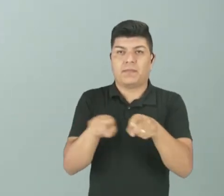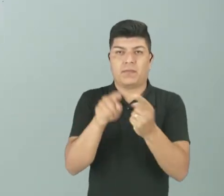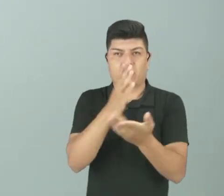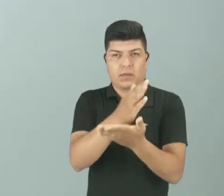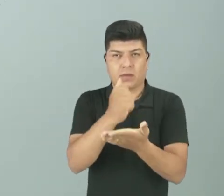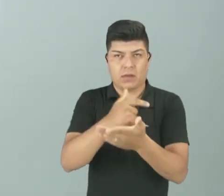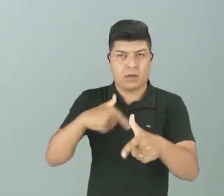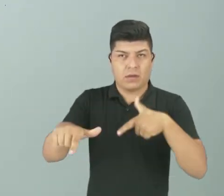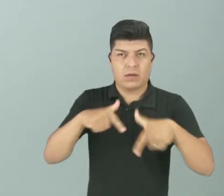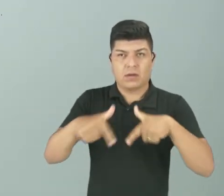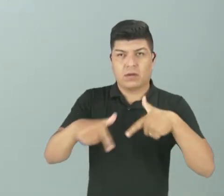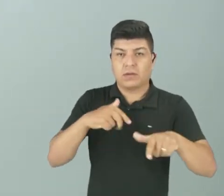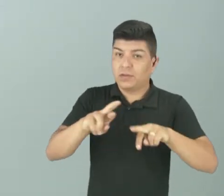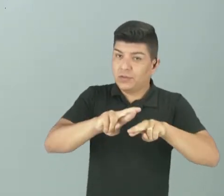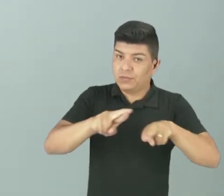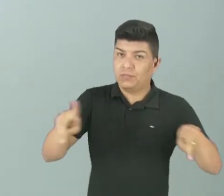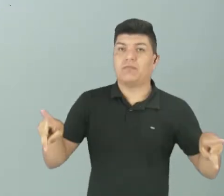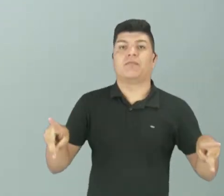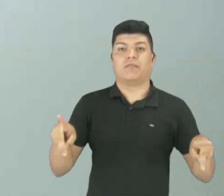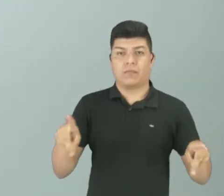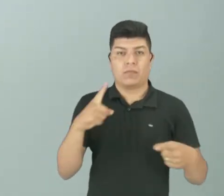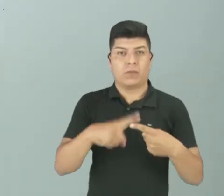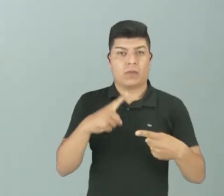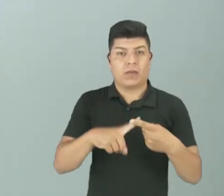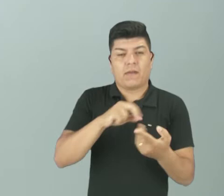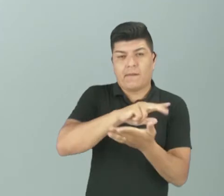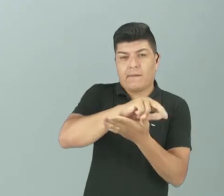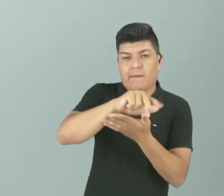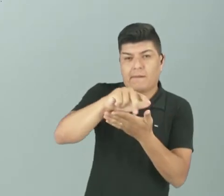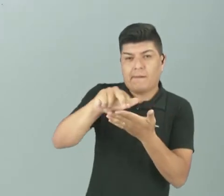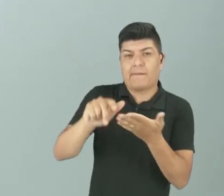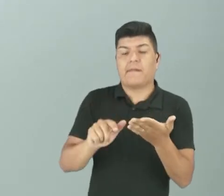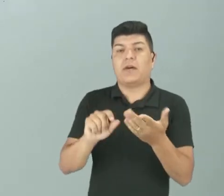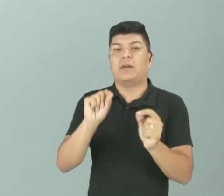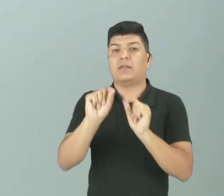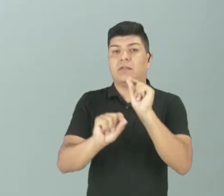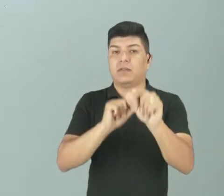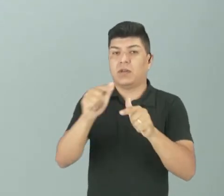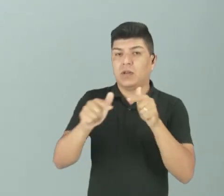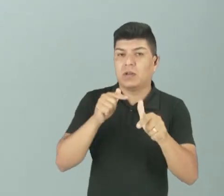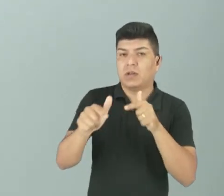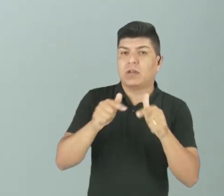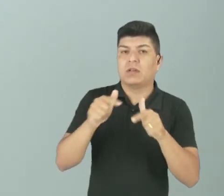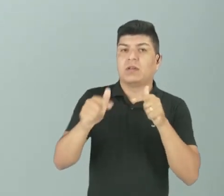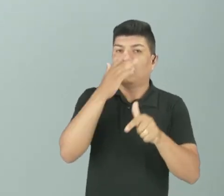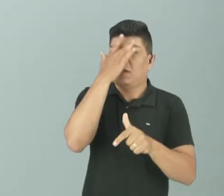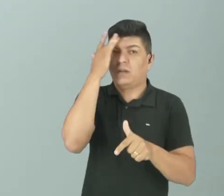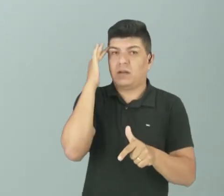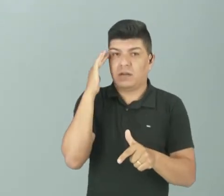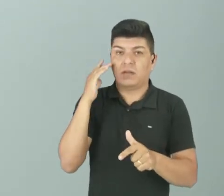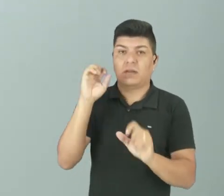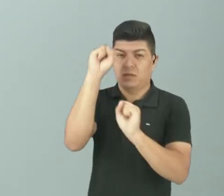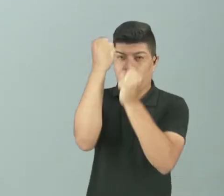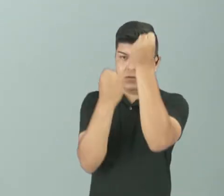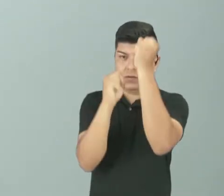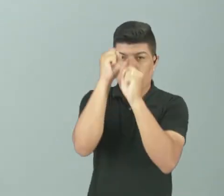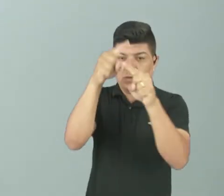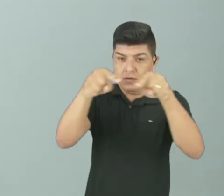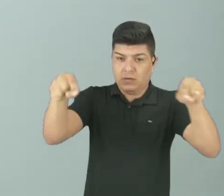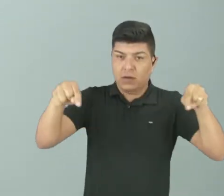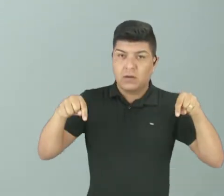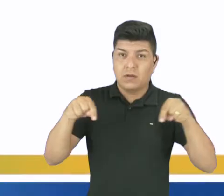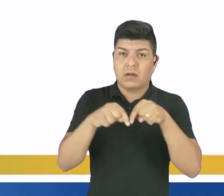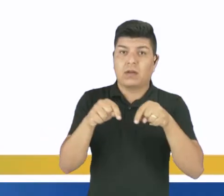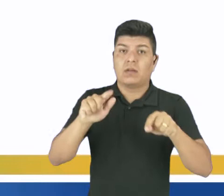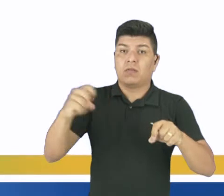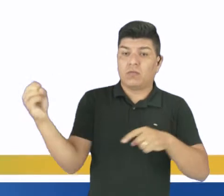do trabalho fica totalmente diferenciada, porque várias tarefas são colocadas para o operário na fábrica. E com